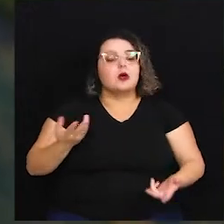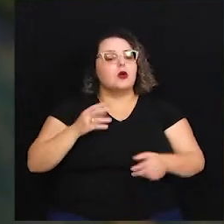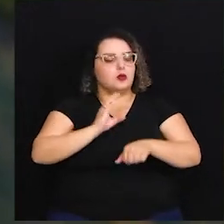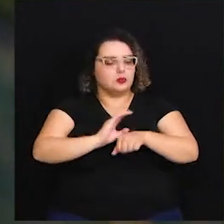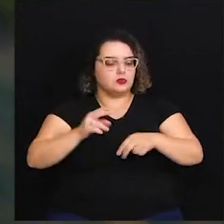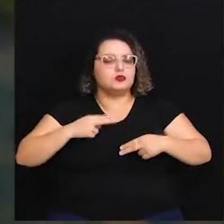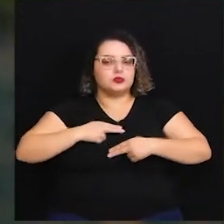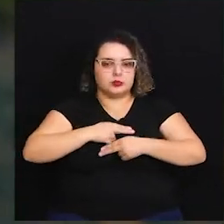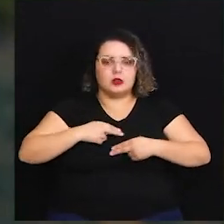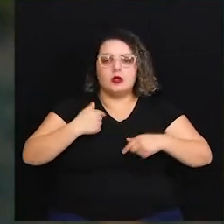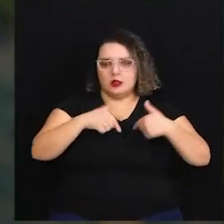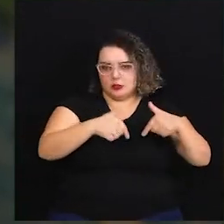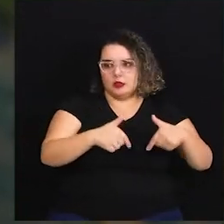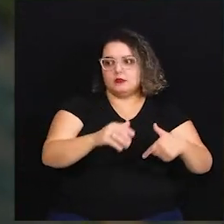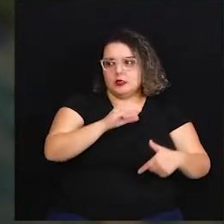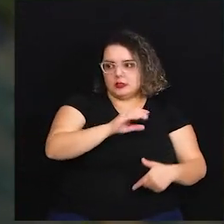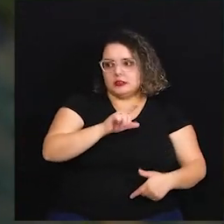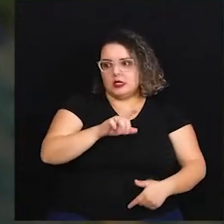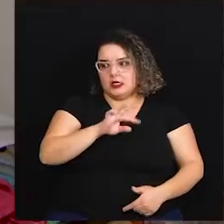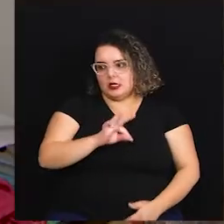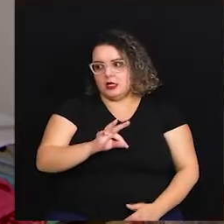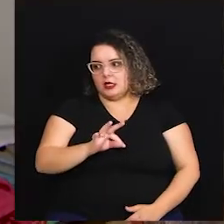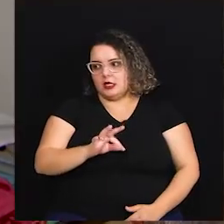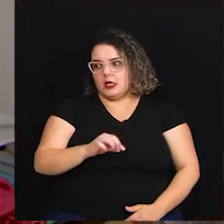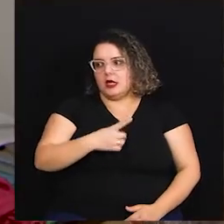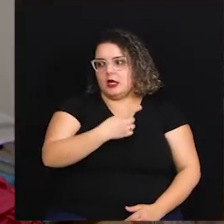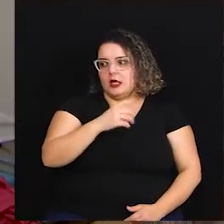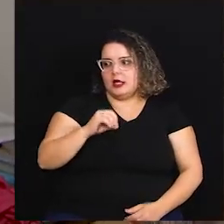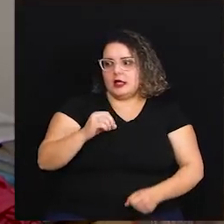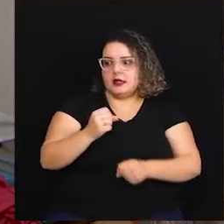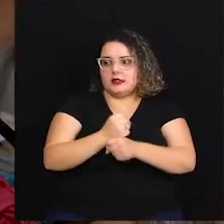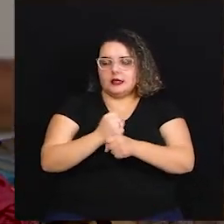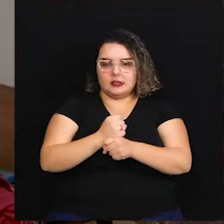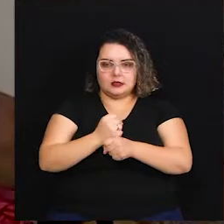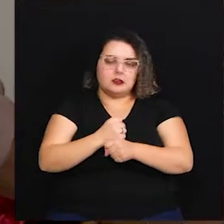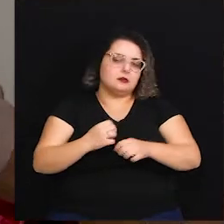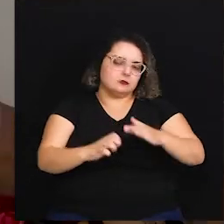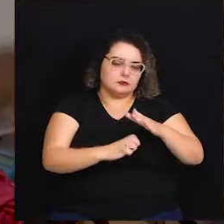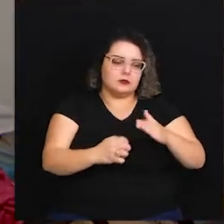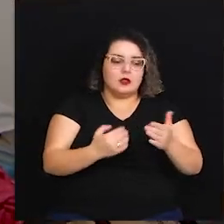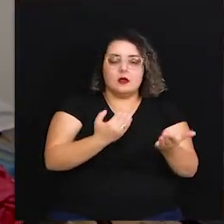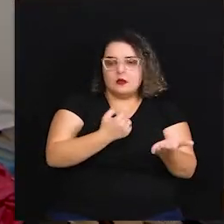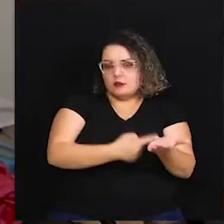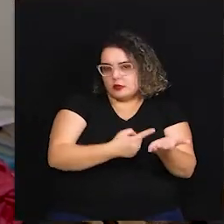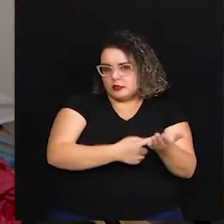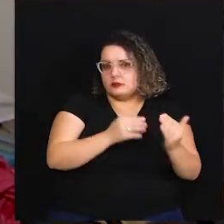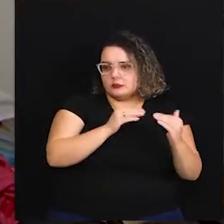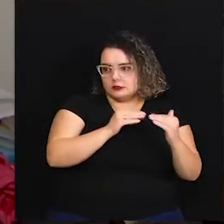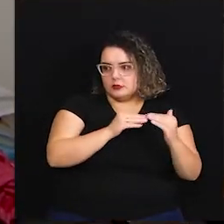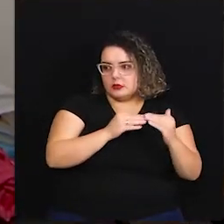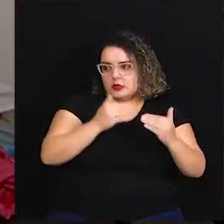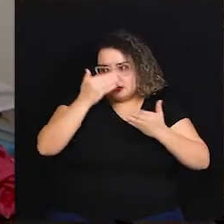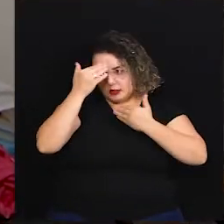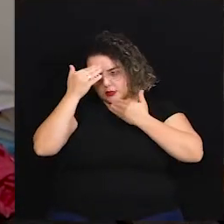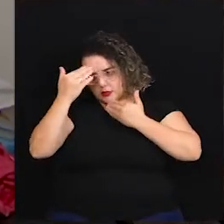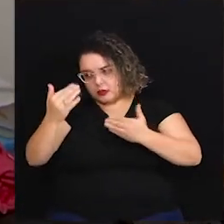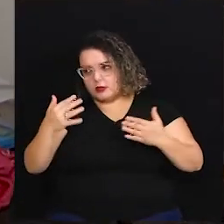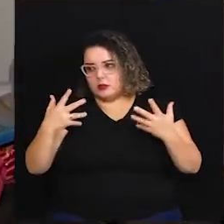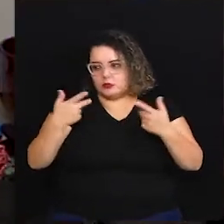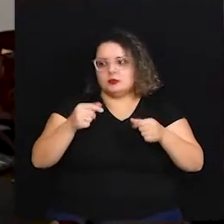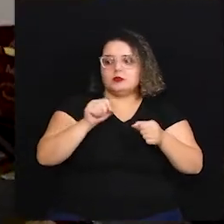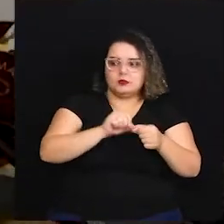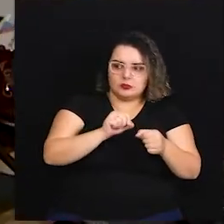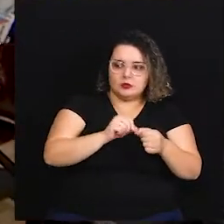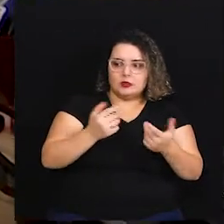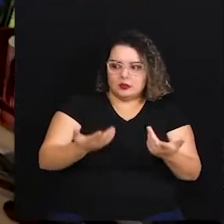Sebrae. Eu trabalhava, né, como eu havia dito para você, há 10 anos numa empresa. Fiz um acordo com eles em